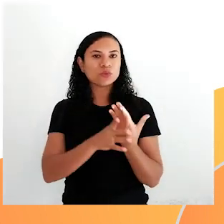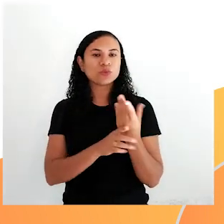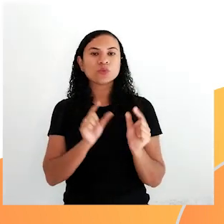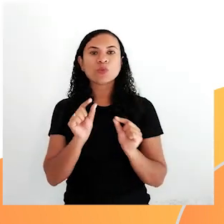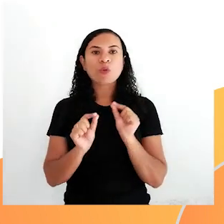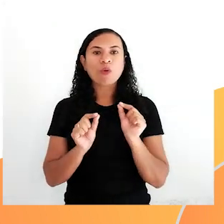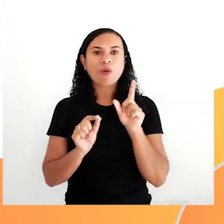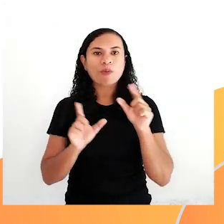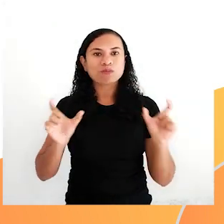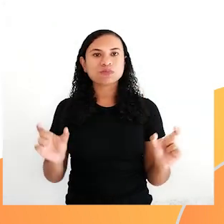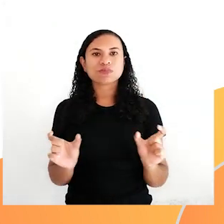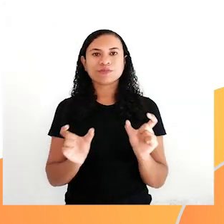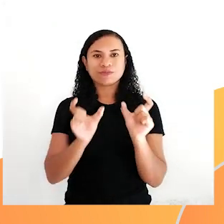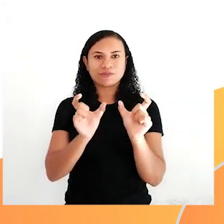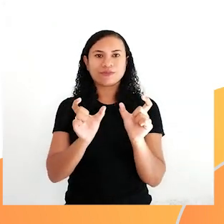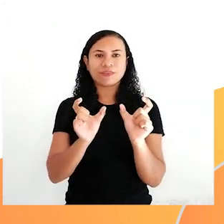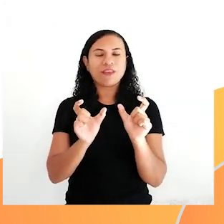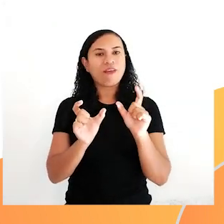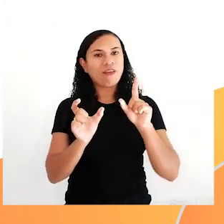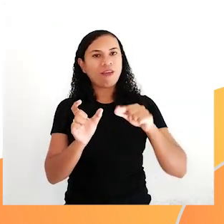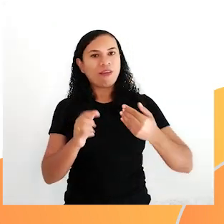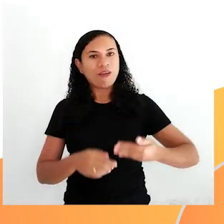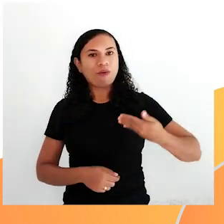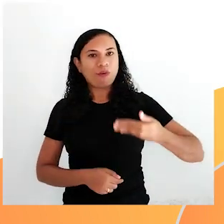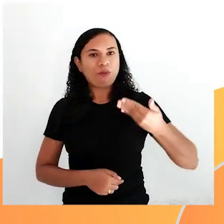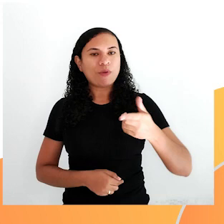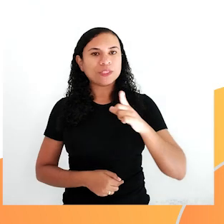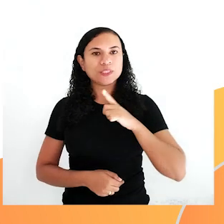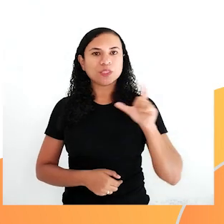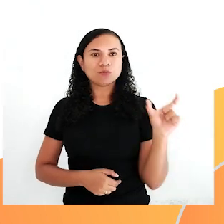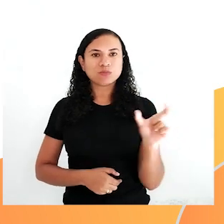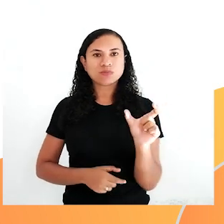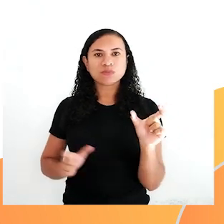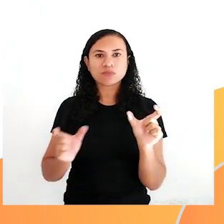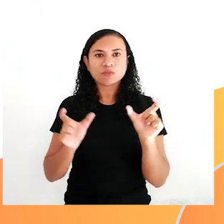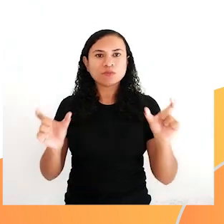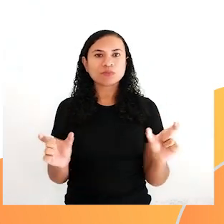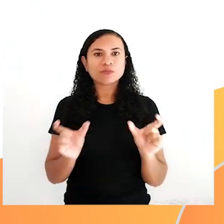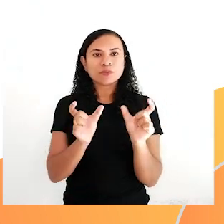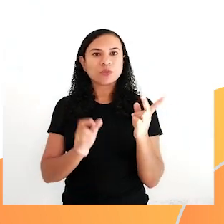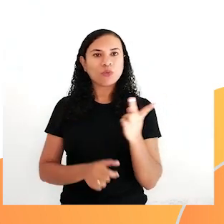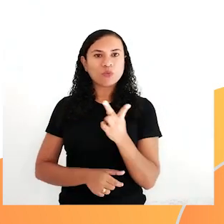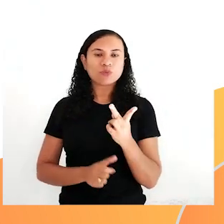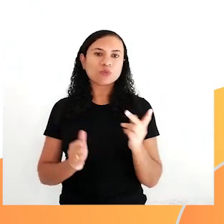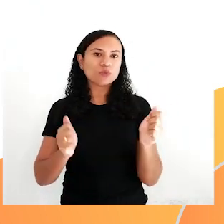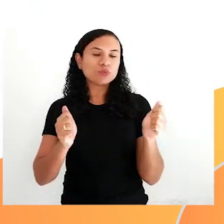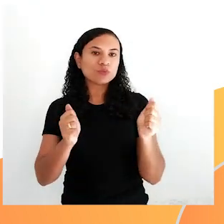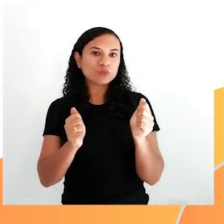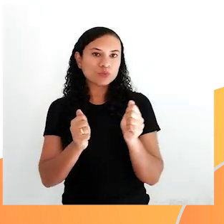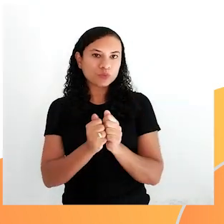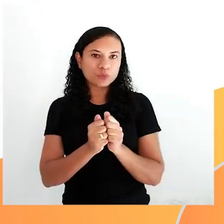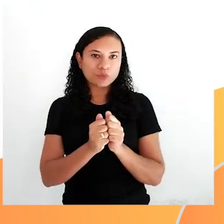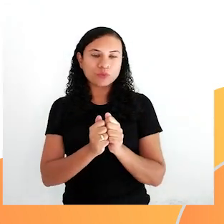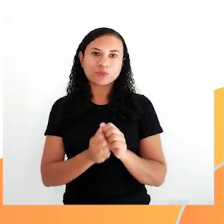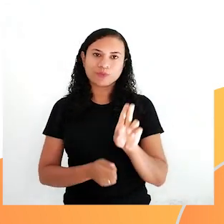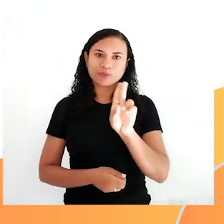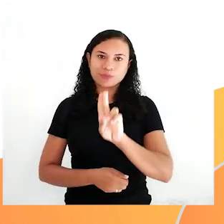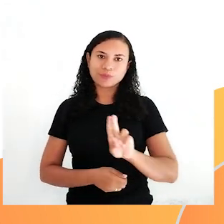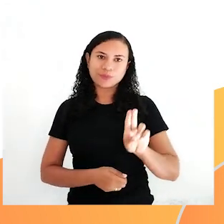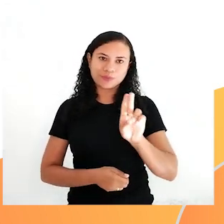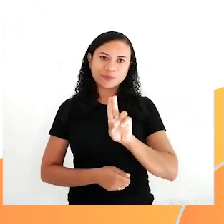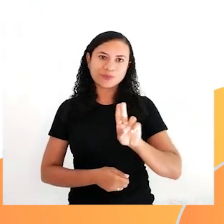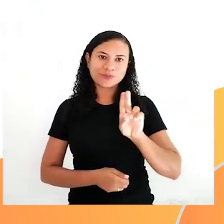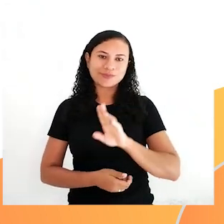é formada por derivação parassintética, que é aquele tipo de derivação em que acrescentamos